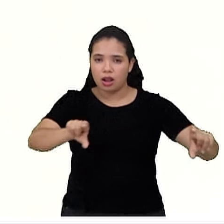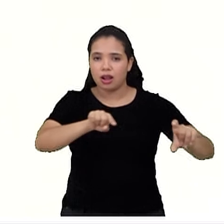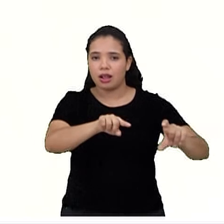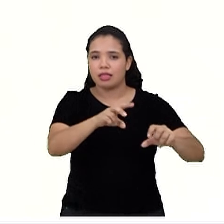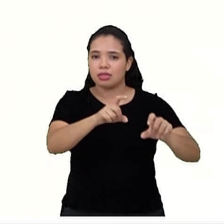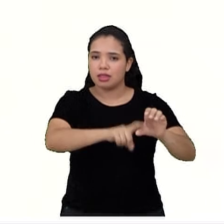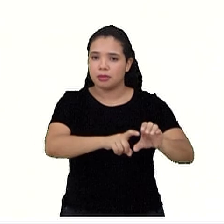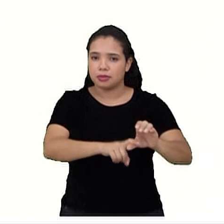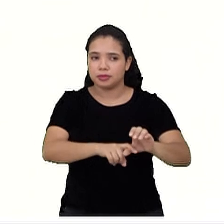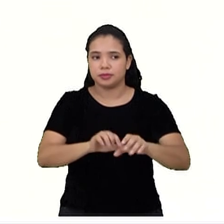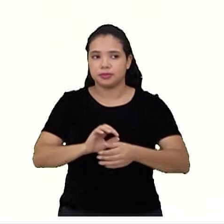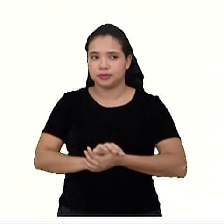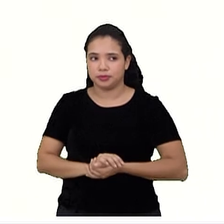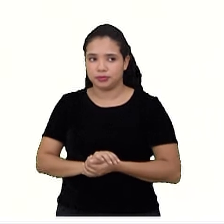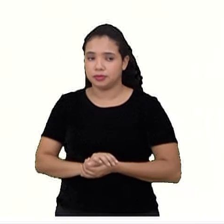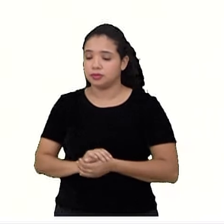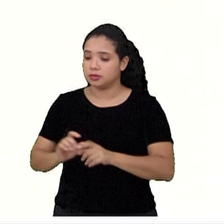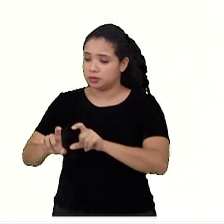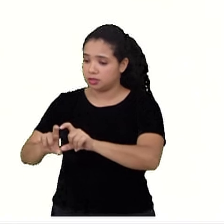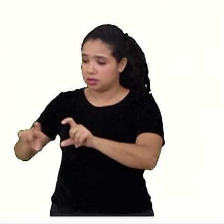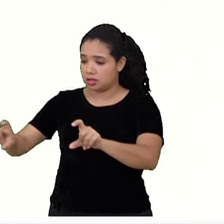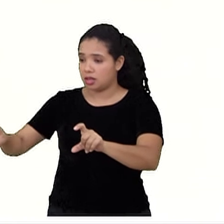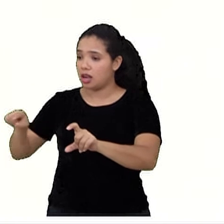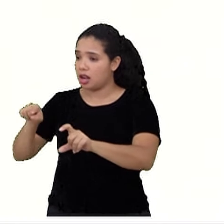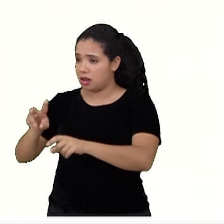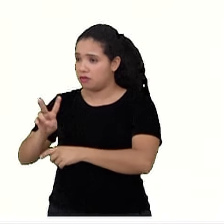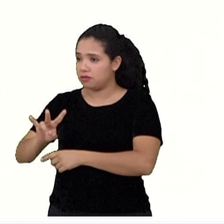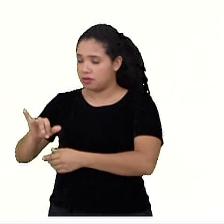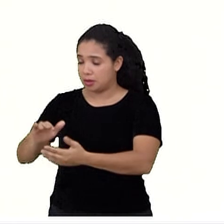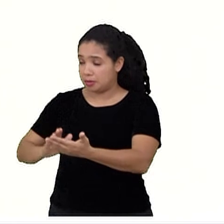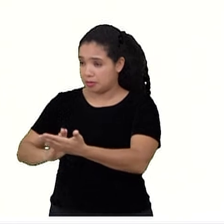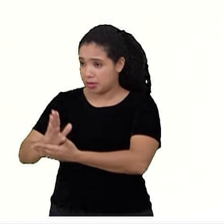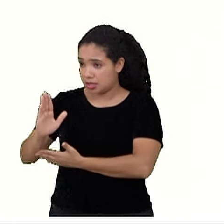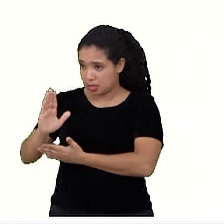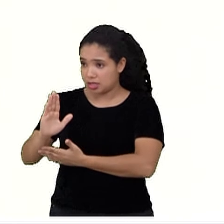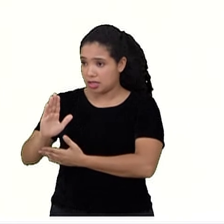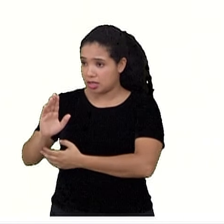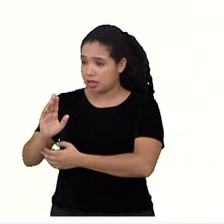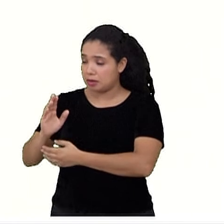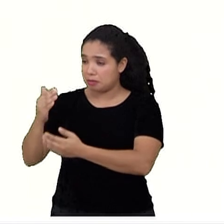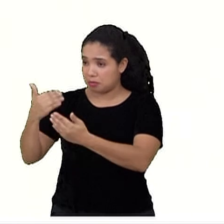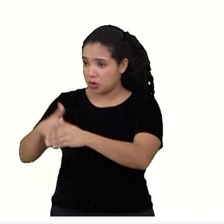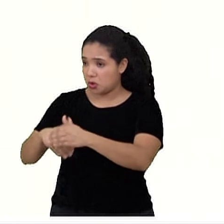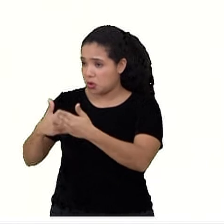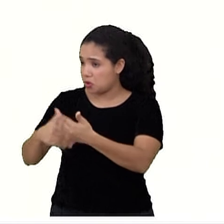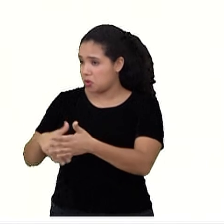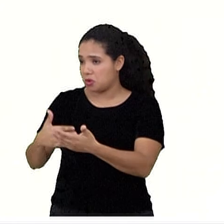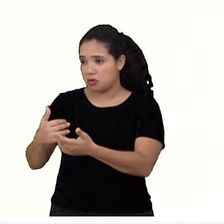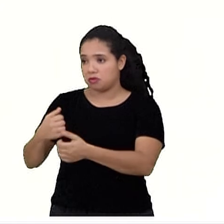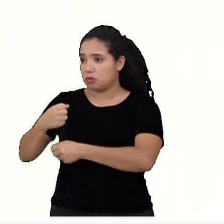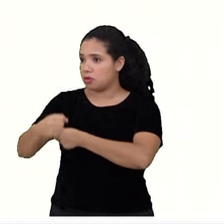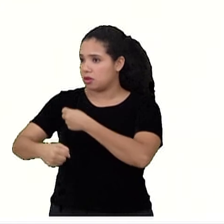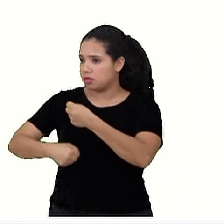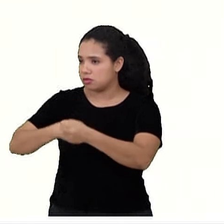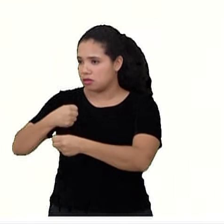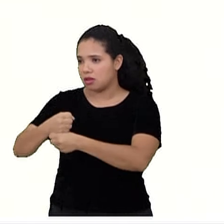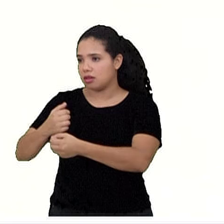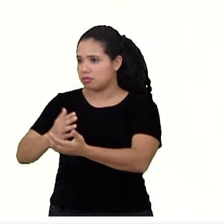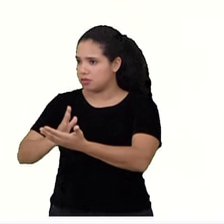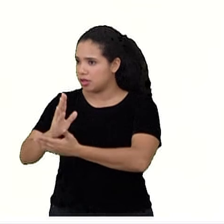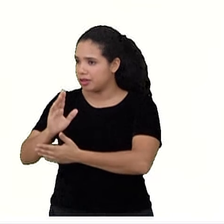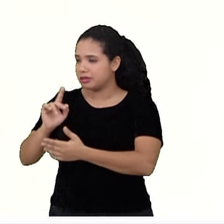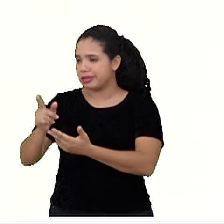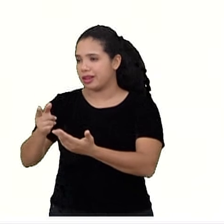she will pass, ela irá passar de ano, passar na prova, a pessoa já vai entender sem